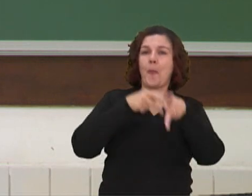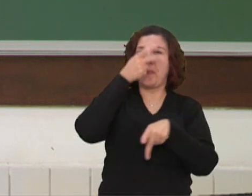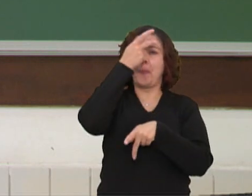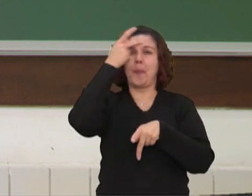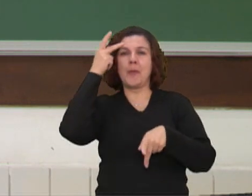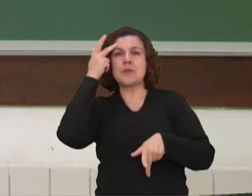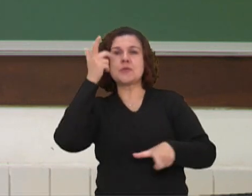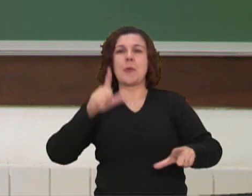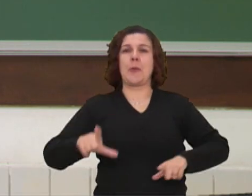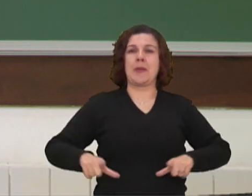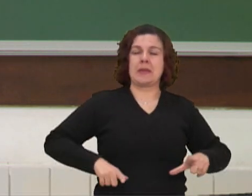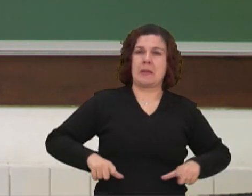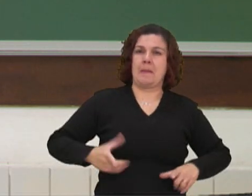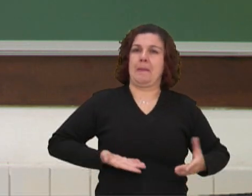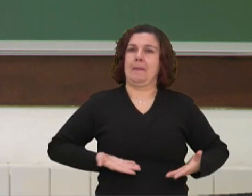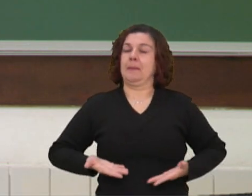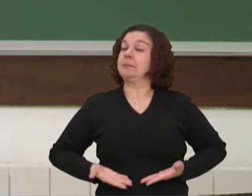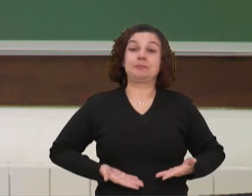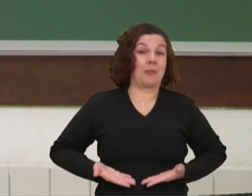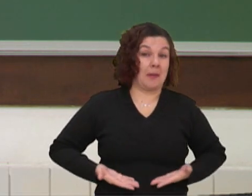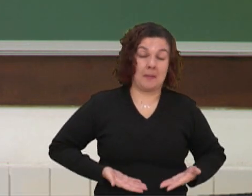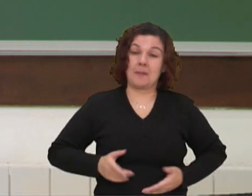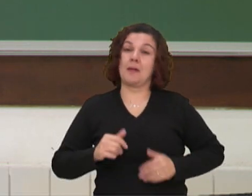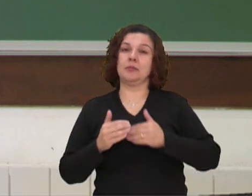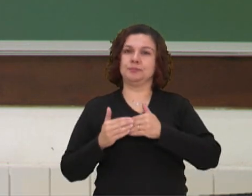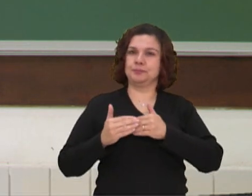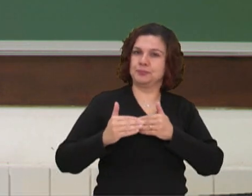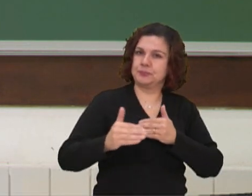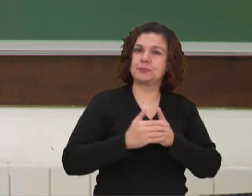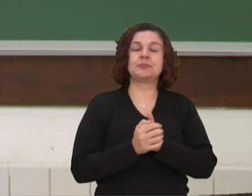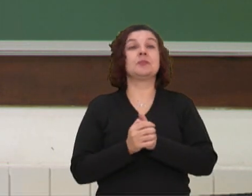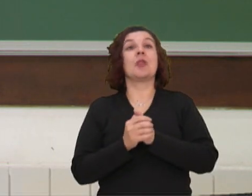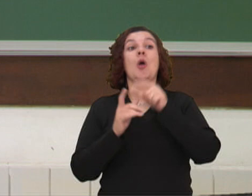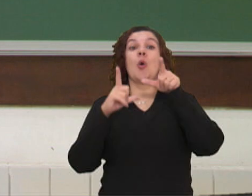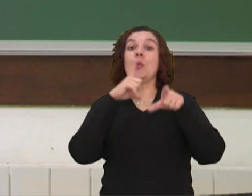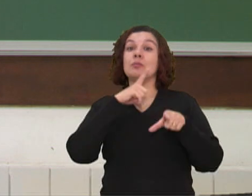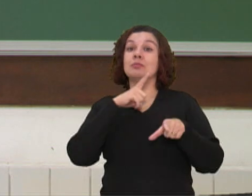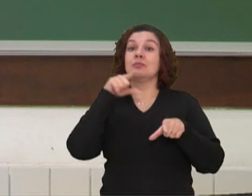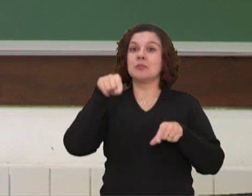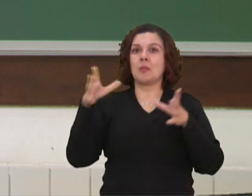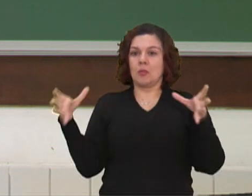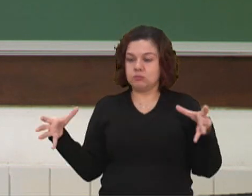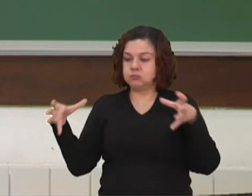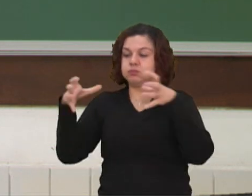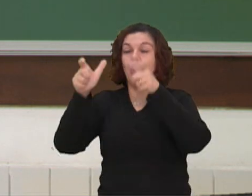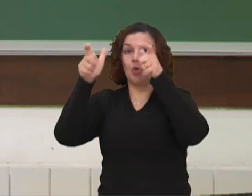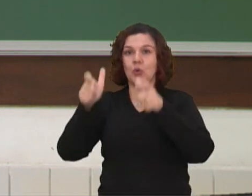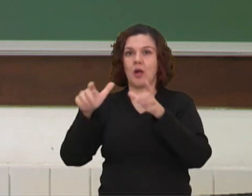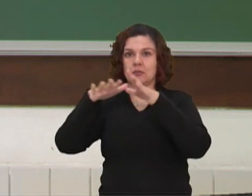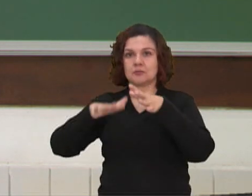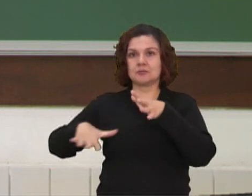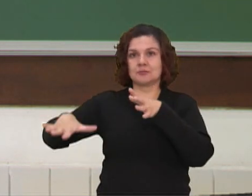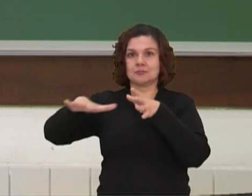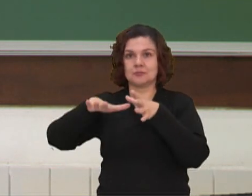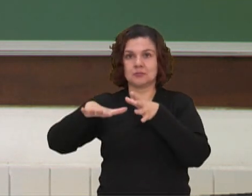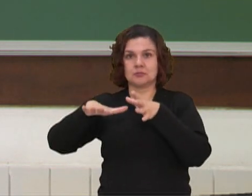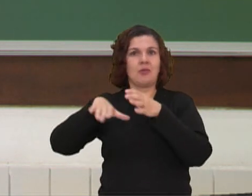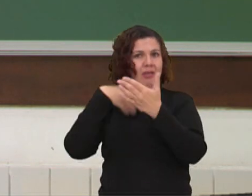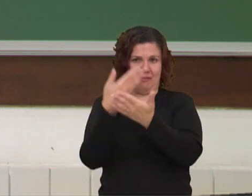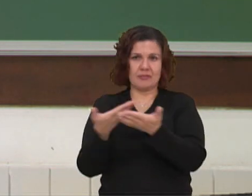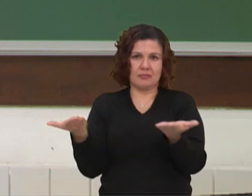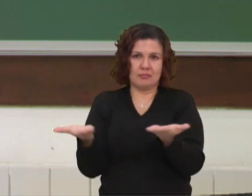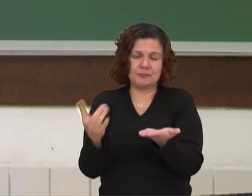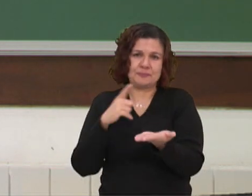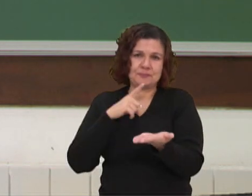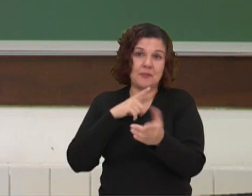poderia ser utilizada naquele primeiro momento. Então, primeiro a gente tem essa concentração, certo? Isso se reflete até hoje,